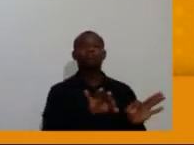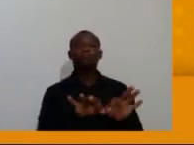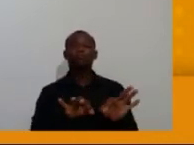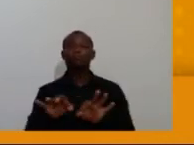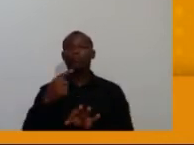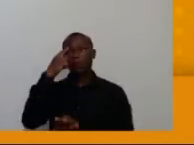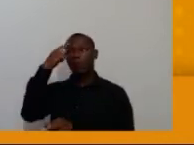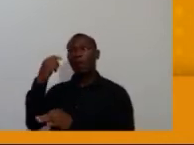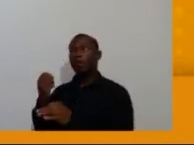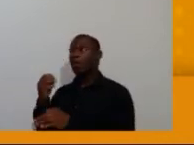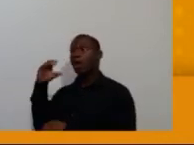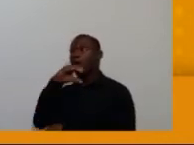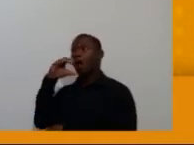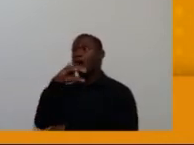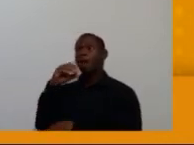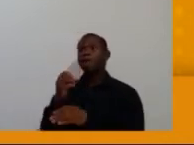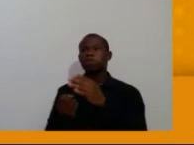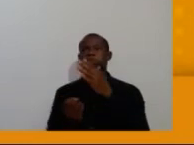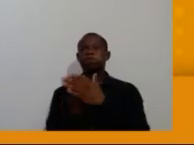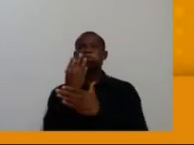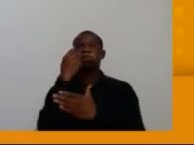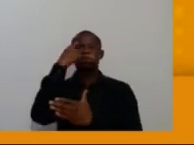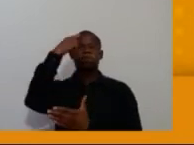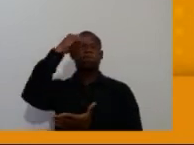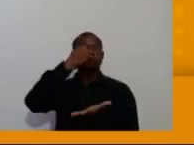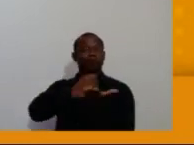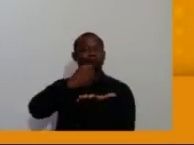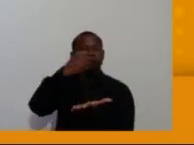elaboramos um documento que é